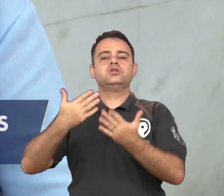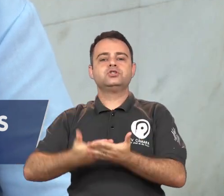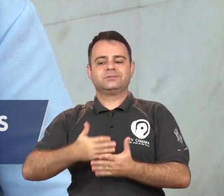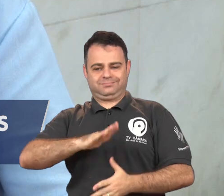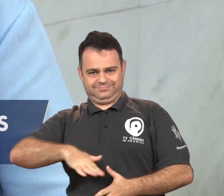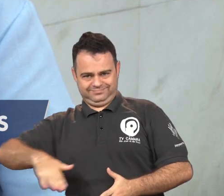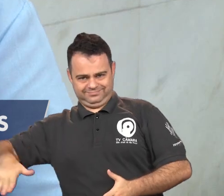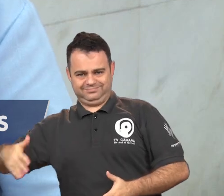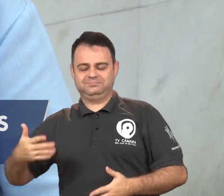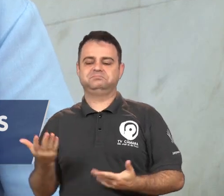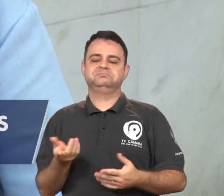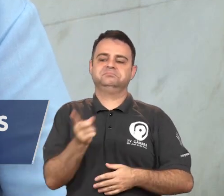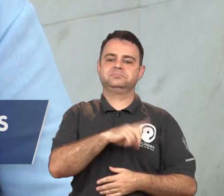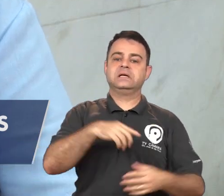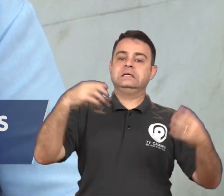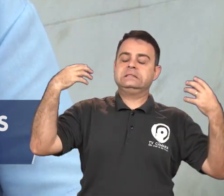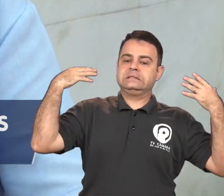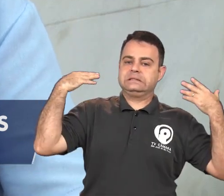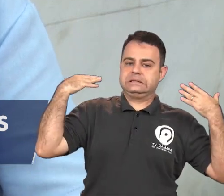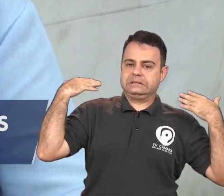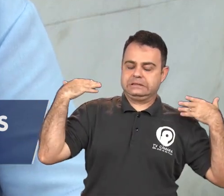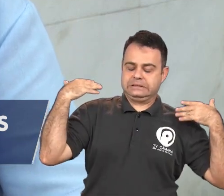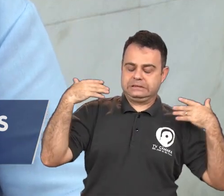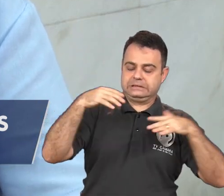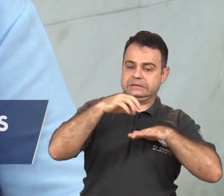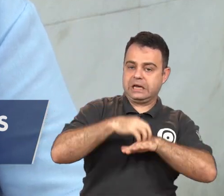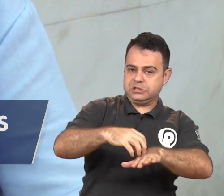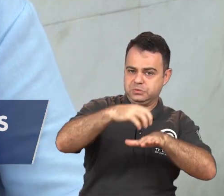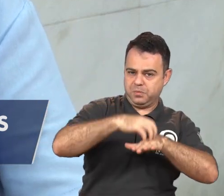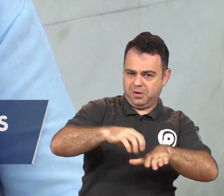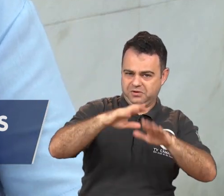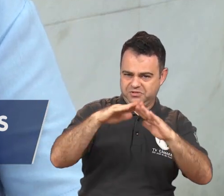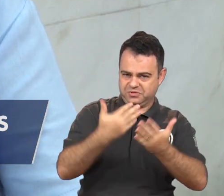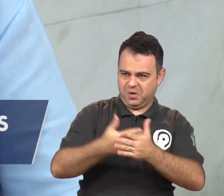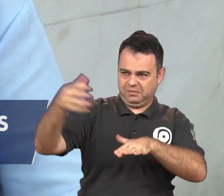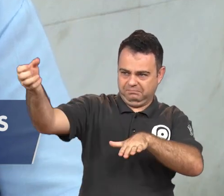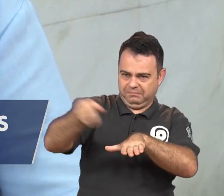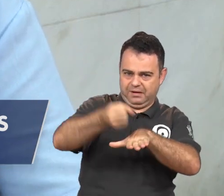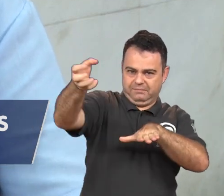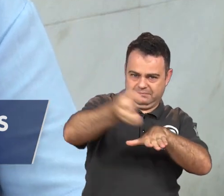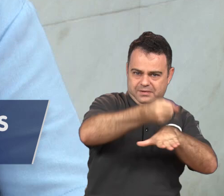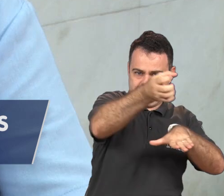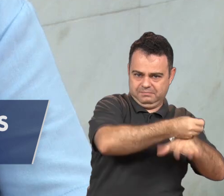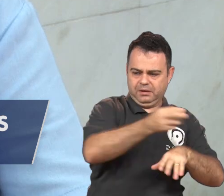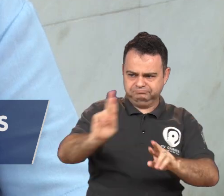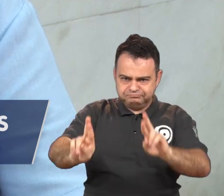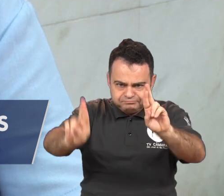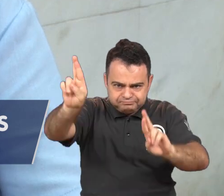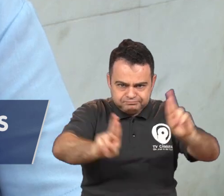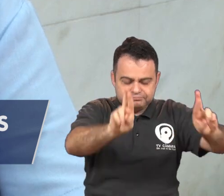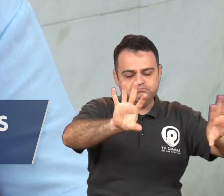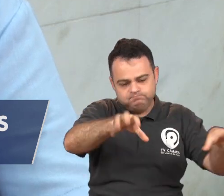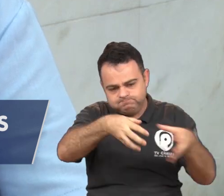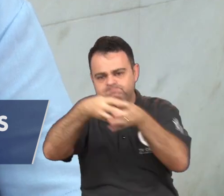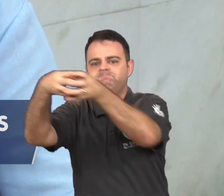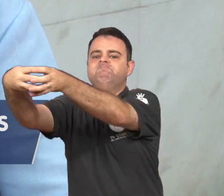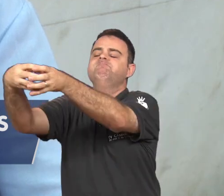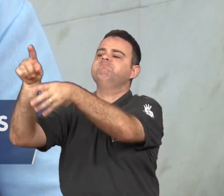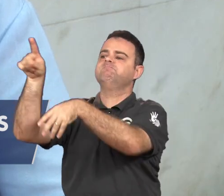de escola, de transporte escolar, para mostrar a necessidade também,